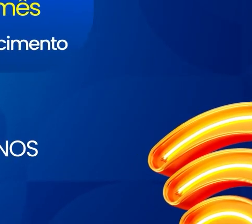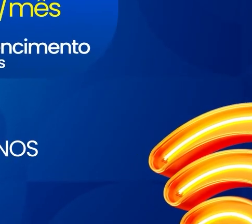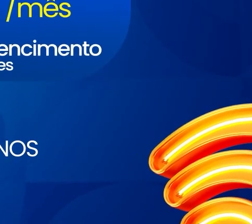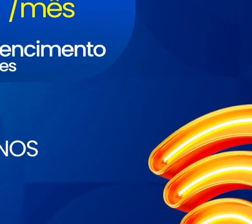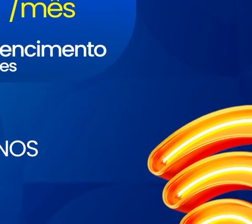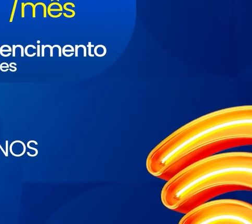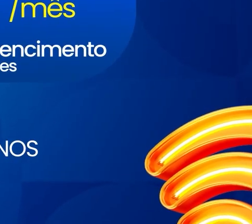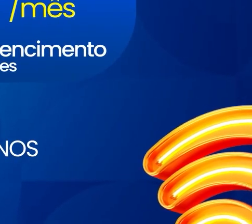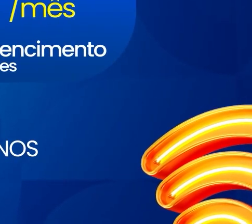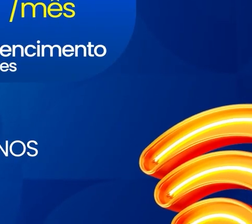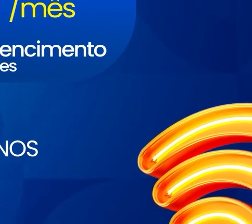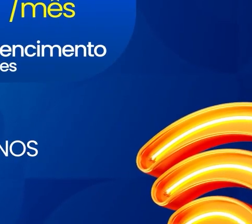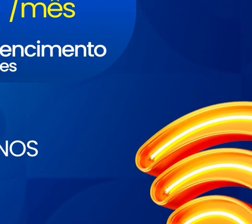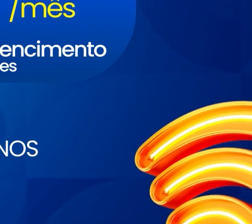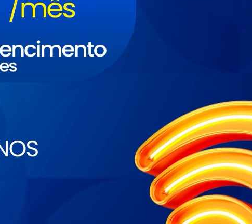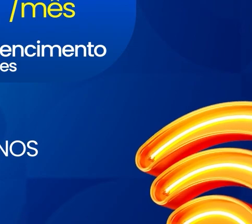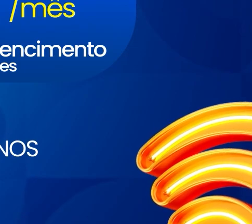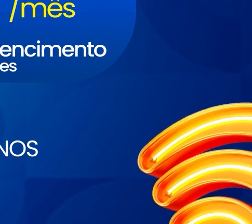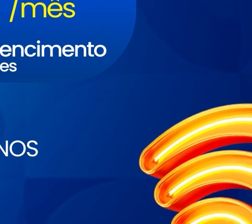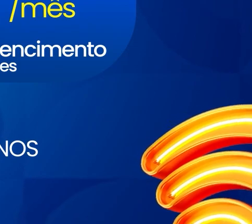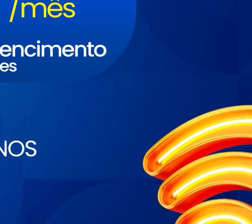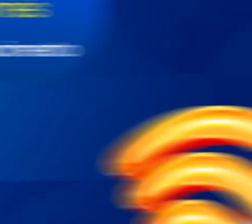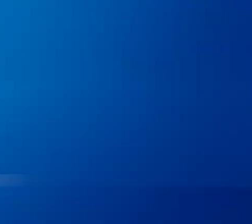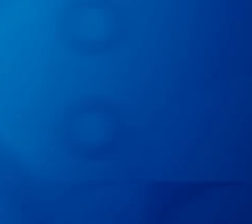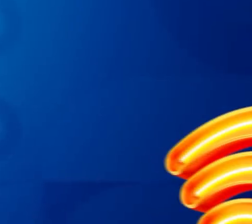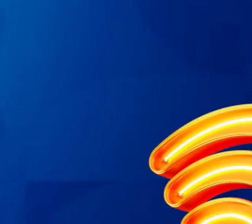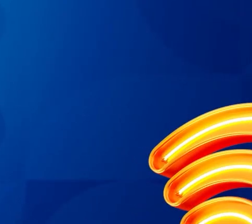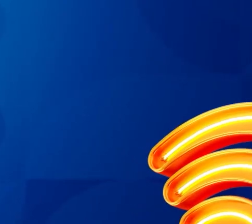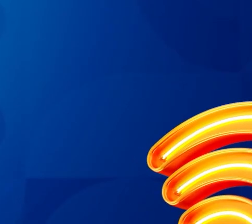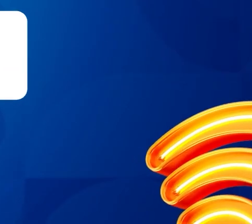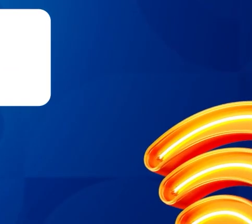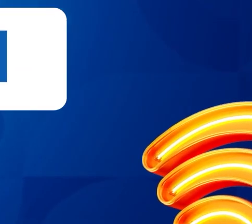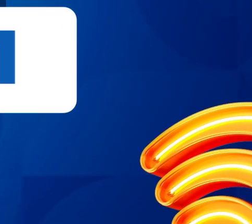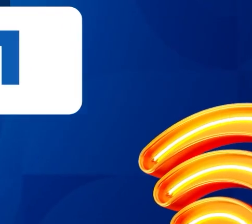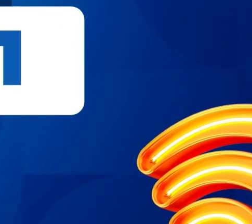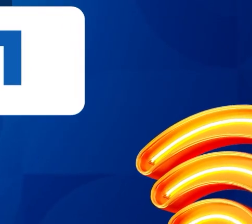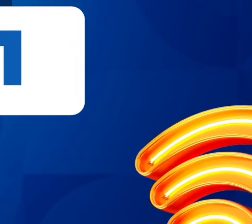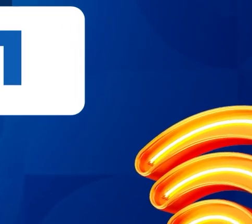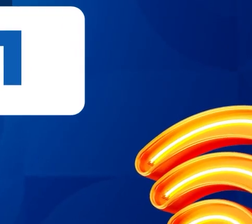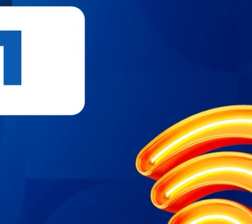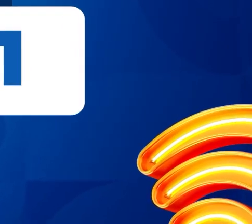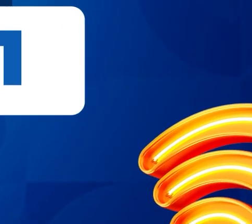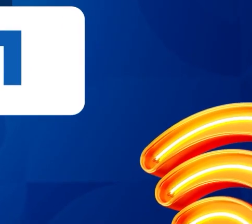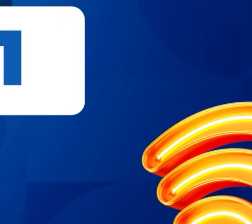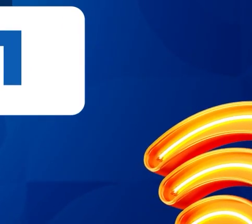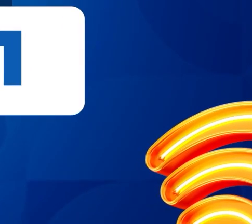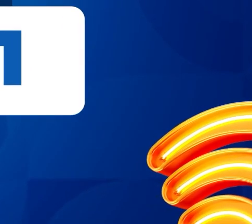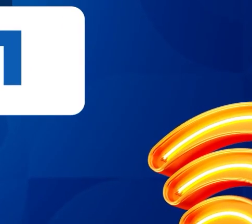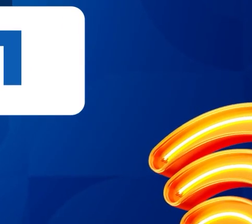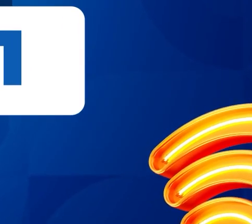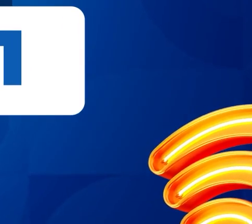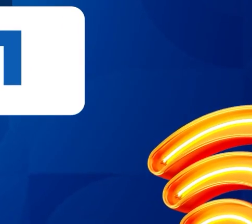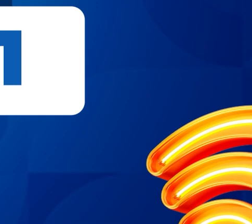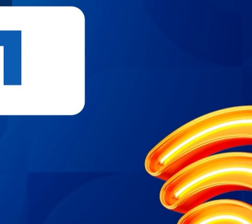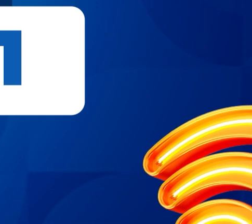99,99, 350 megas por R$ 117. Não perca tempo e assine hoje com instalação promocional